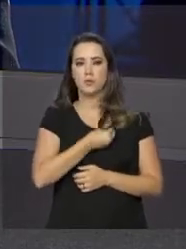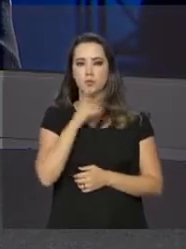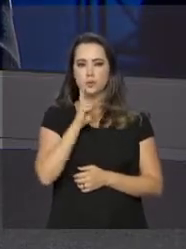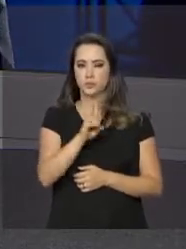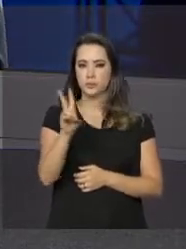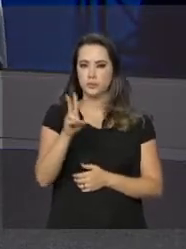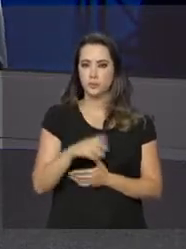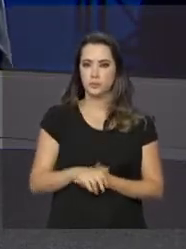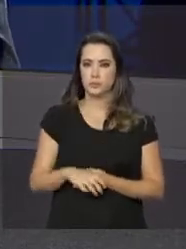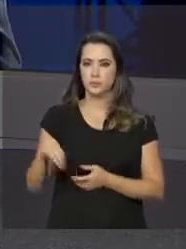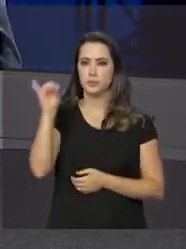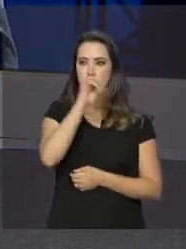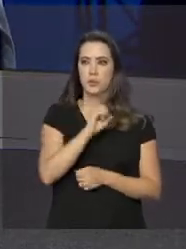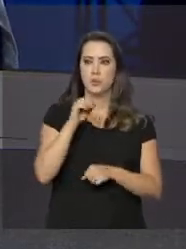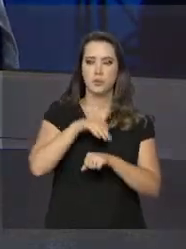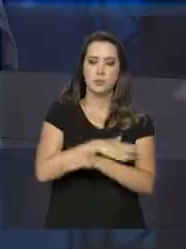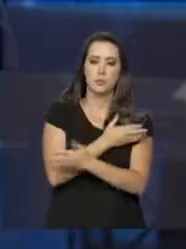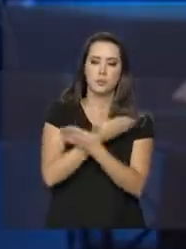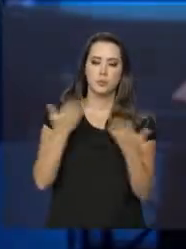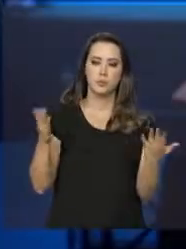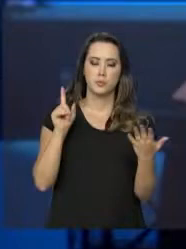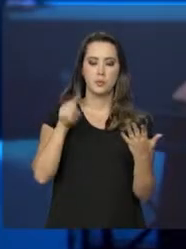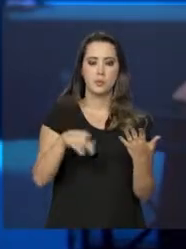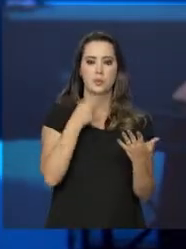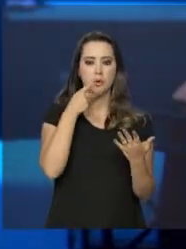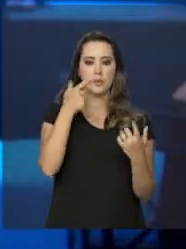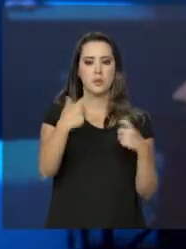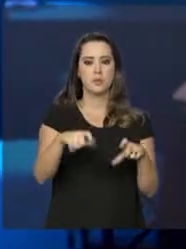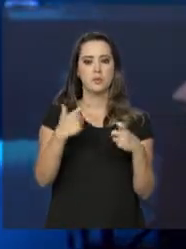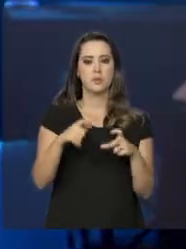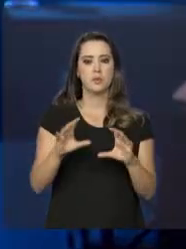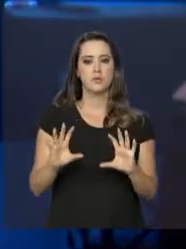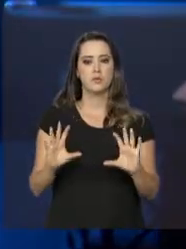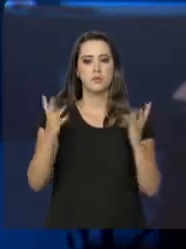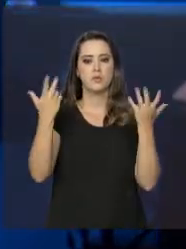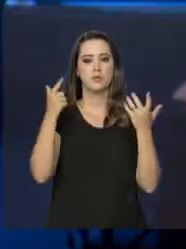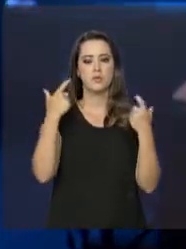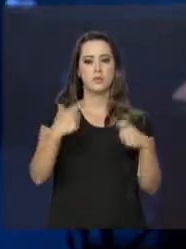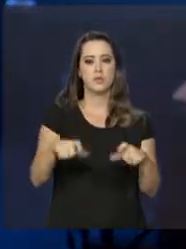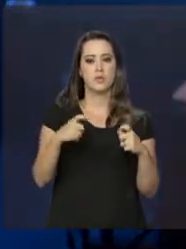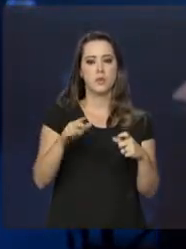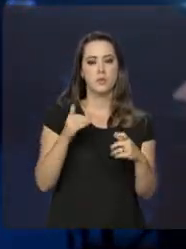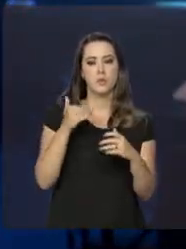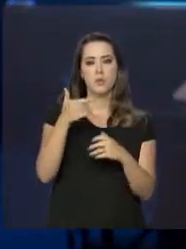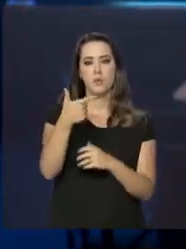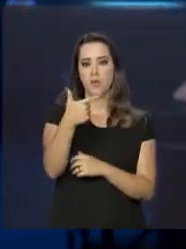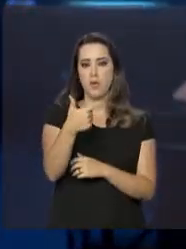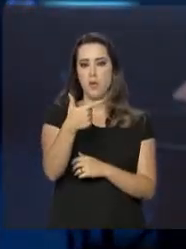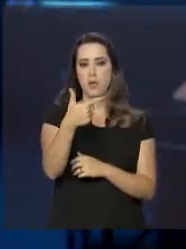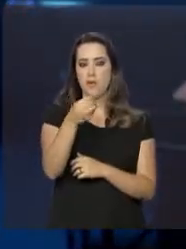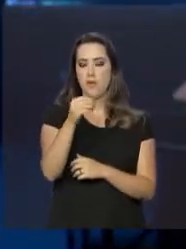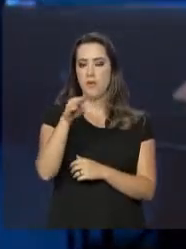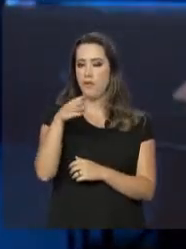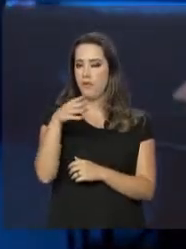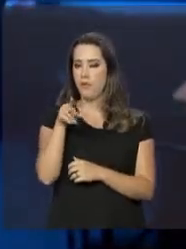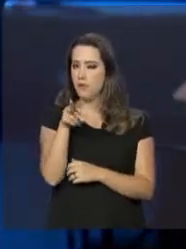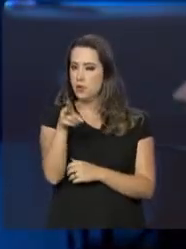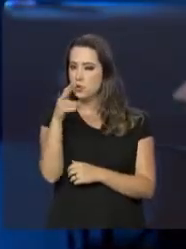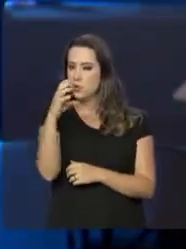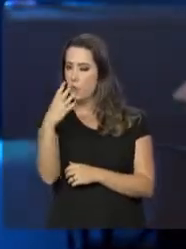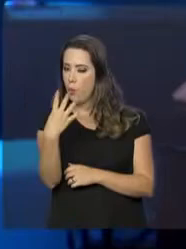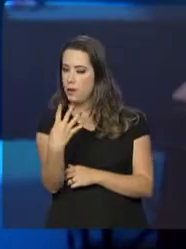garante roberto o boa noite a todos que eu falo do local do evento do evento onde logo mais às 20 45